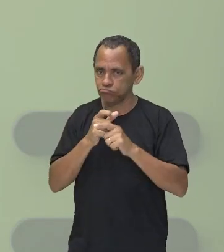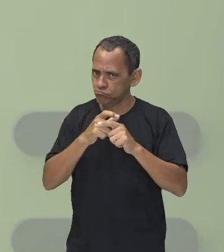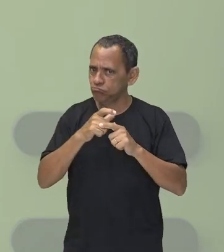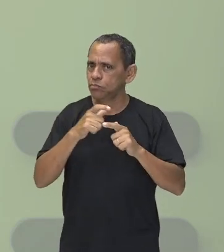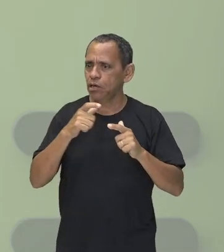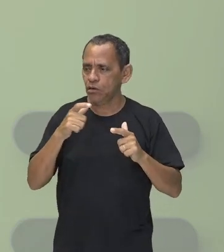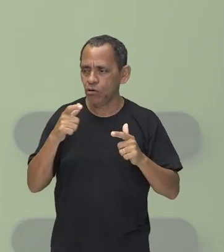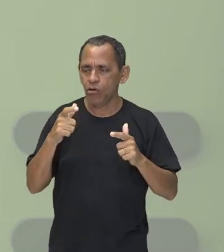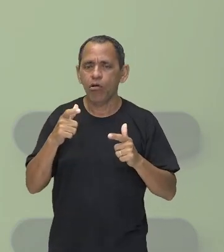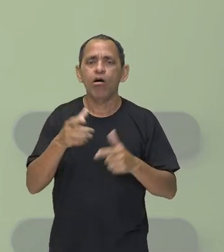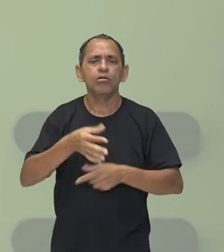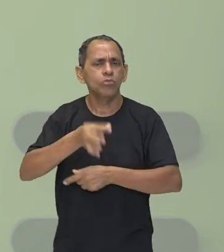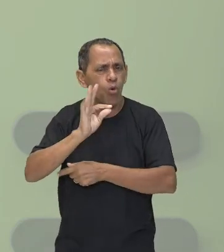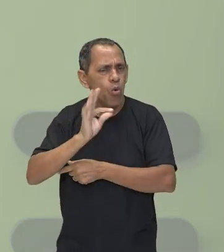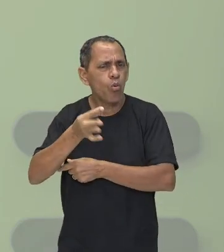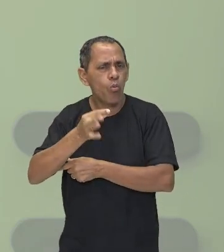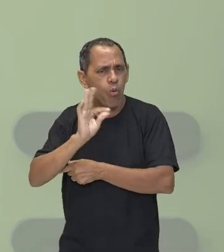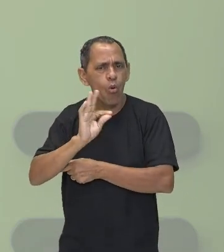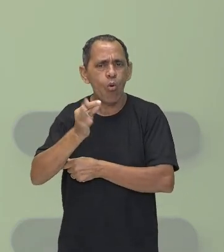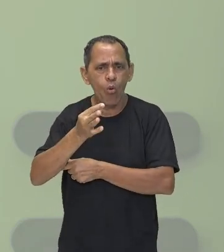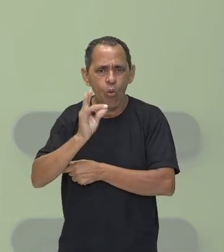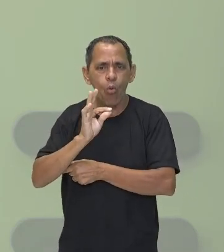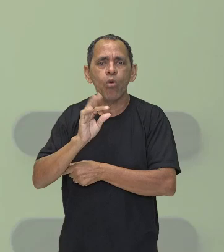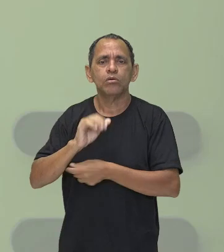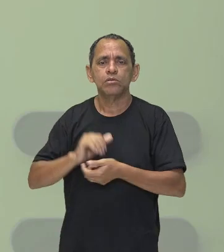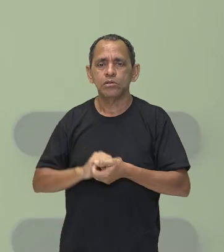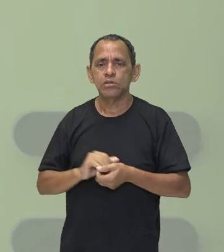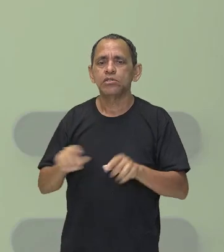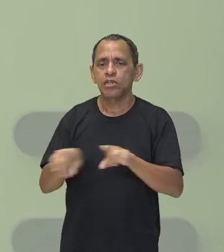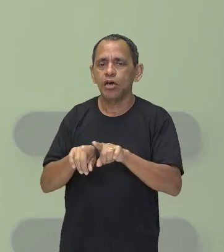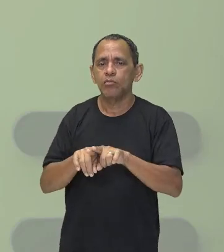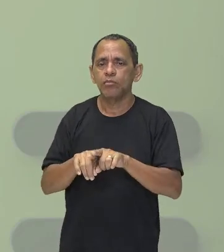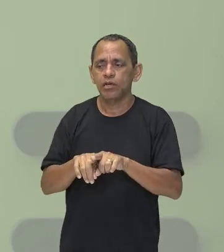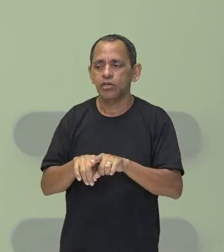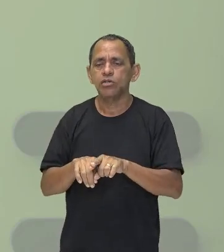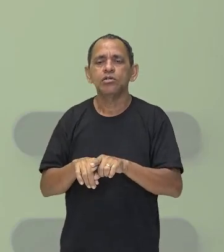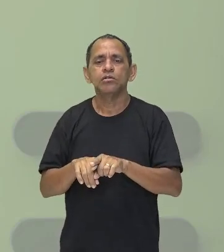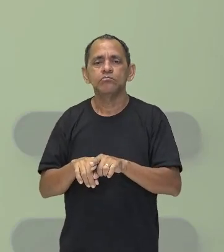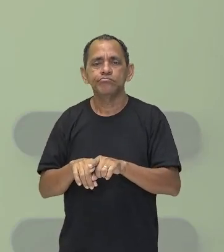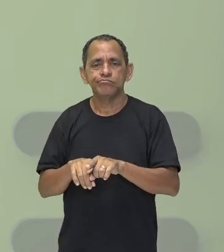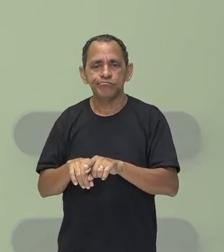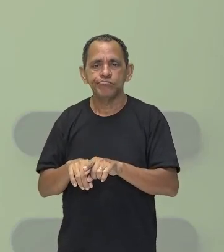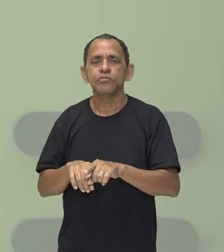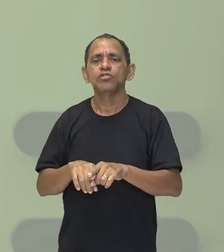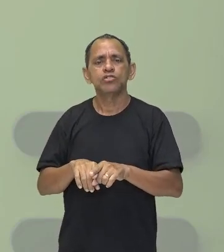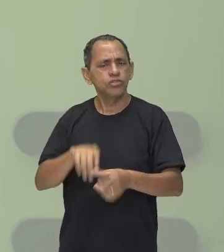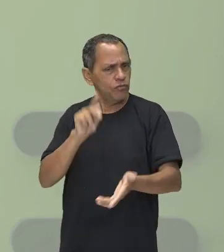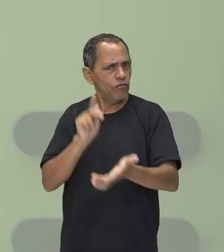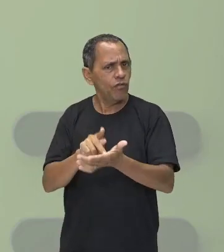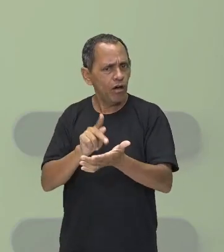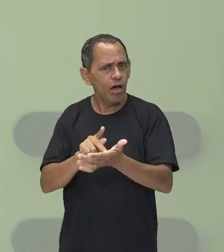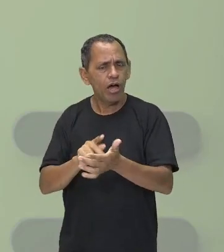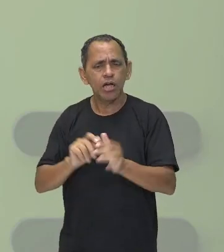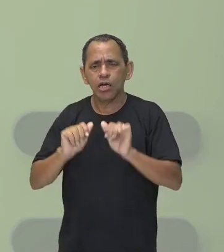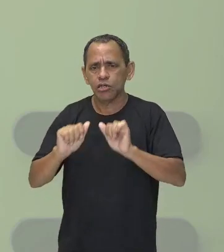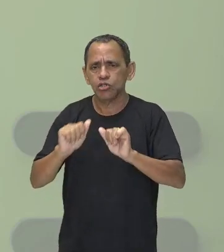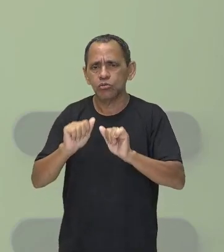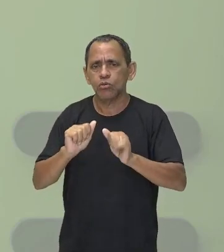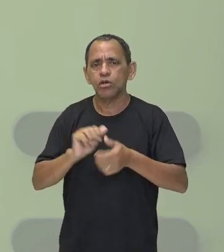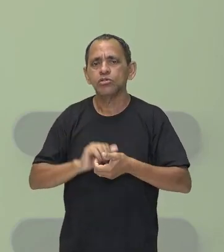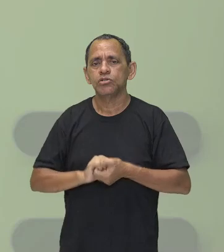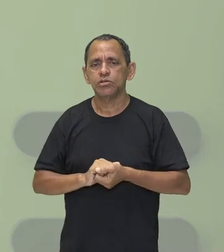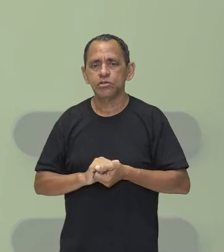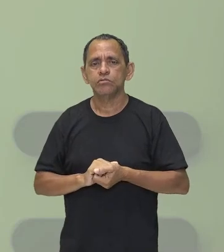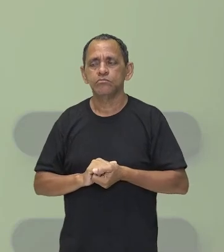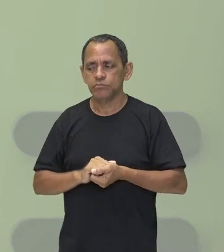componentes químicos que também viciam, a gente popularmente sabe que pode, na brincadeira fala que vicia,